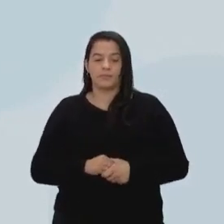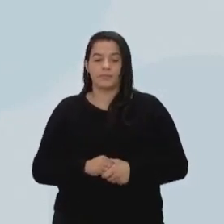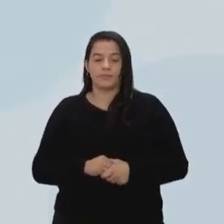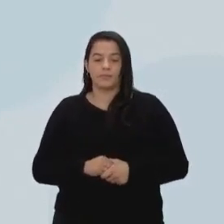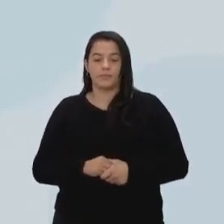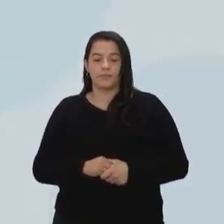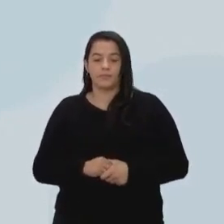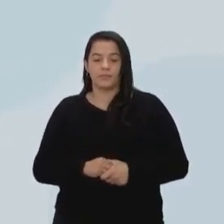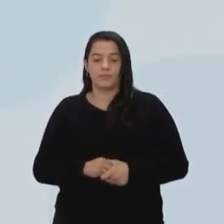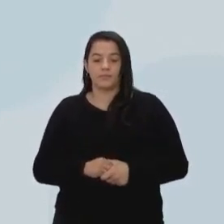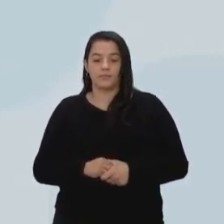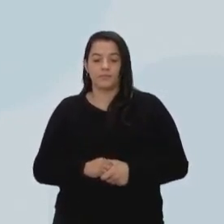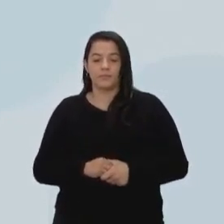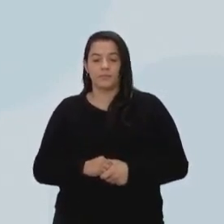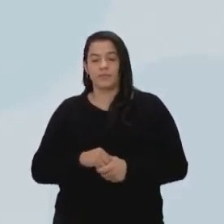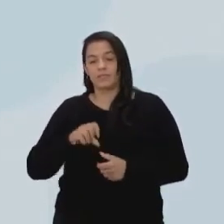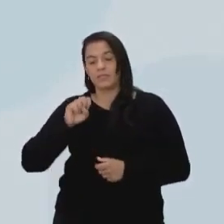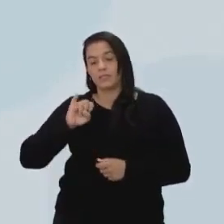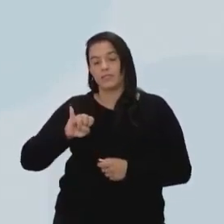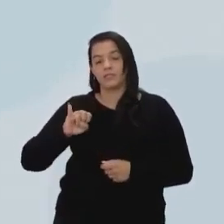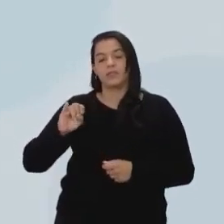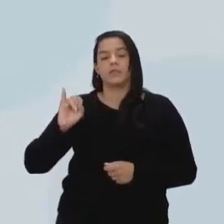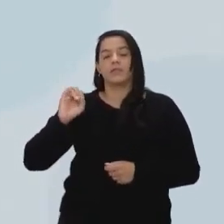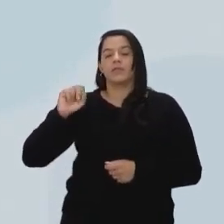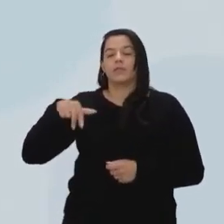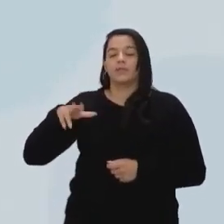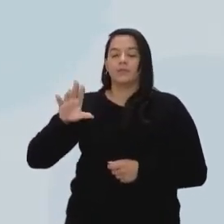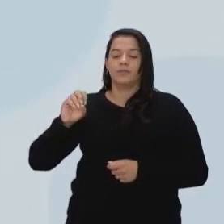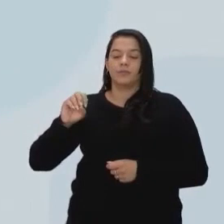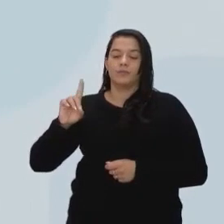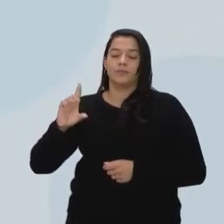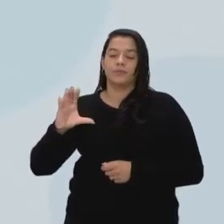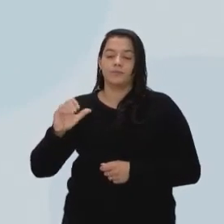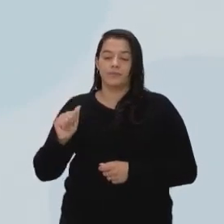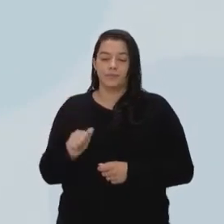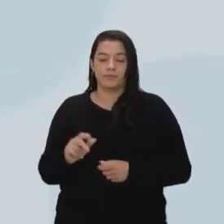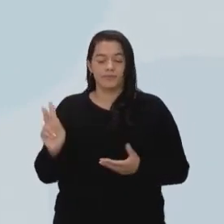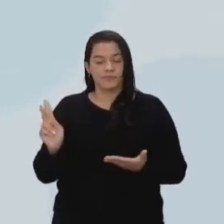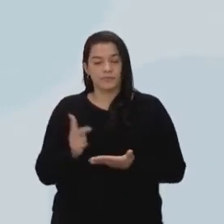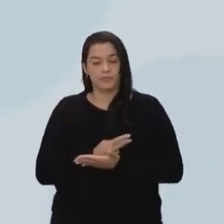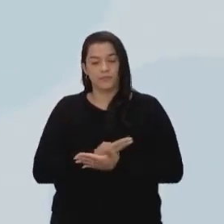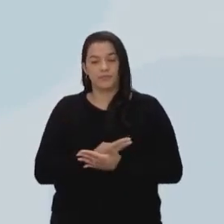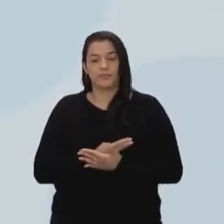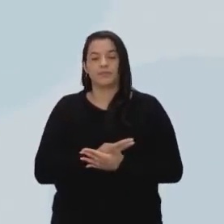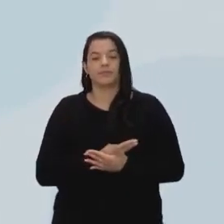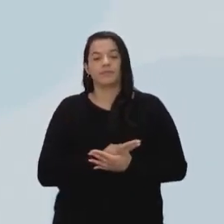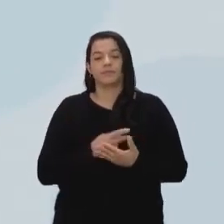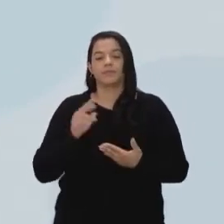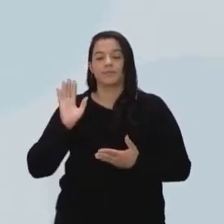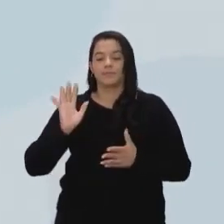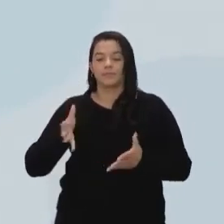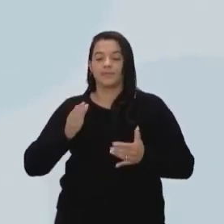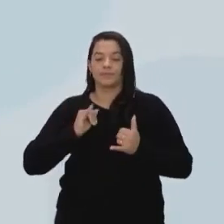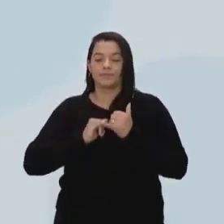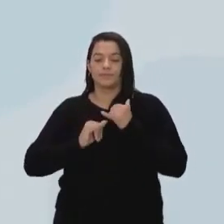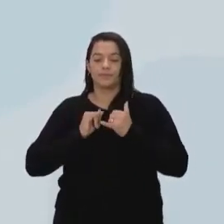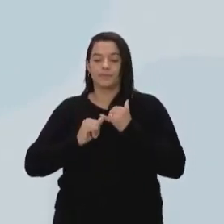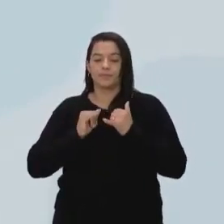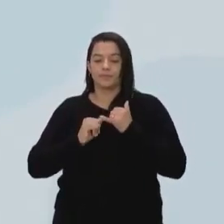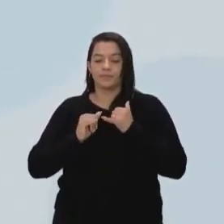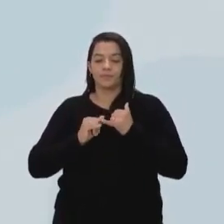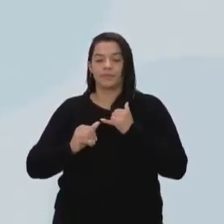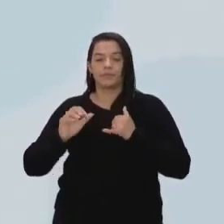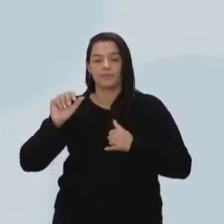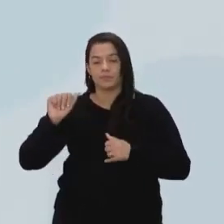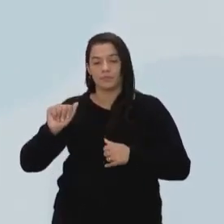equívoco aqui. Se tivesse escrito ligações iônicas, ela estaria errada, mas como a gente já tem a semelhança de alternativa aqui na letra